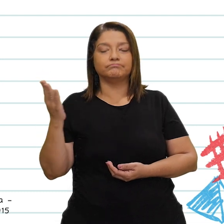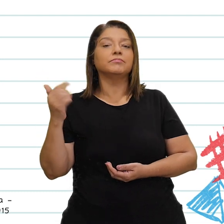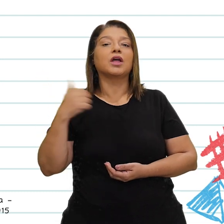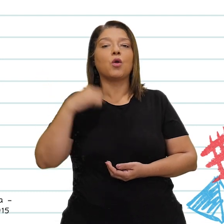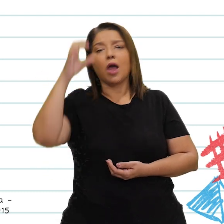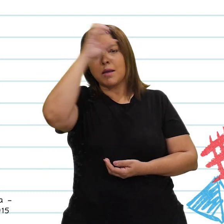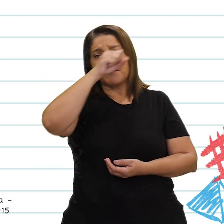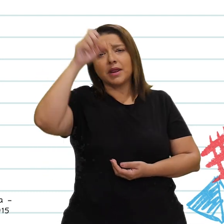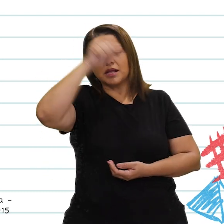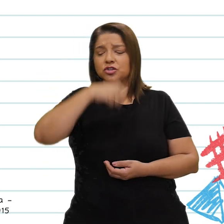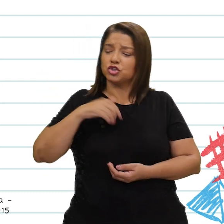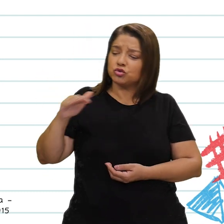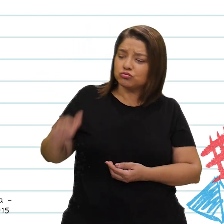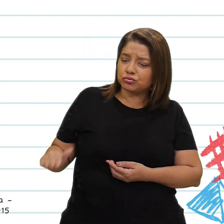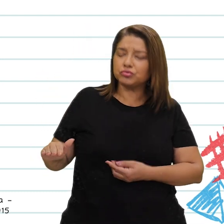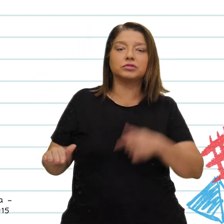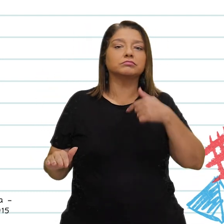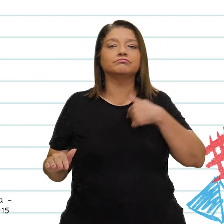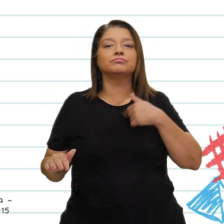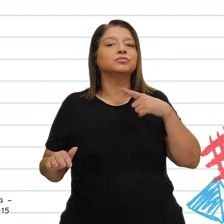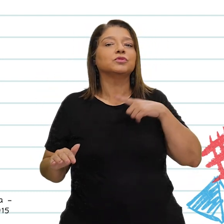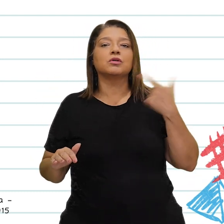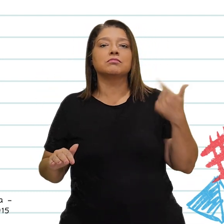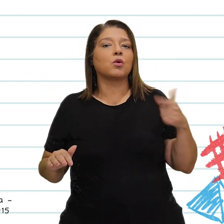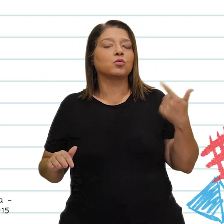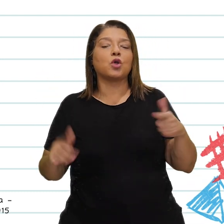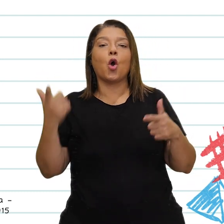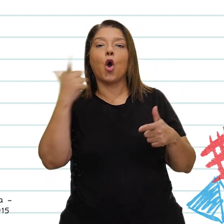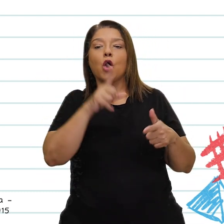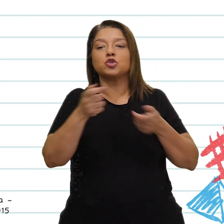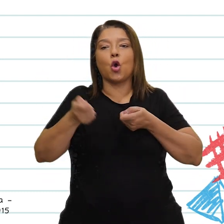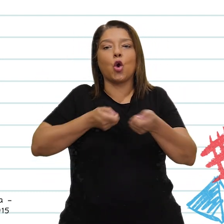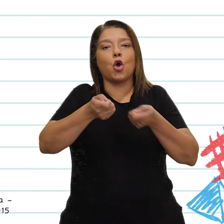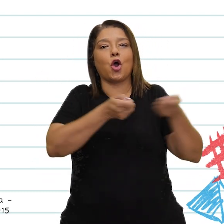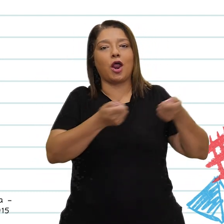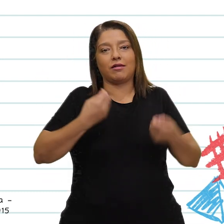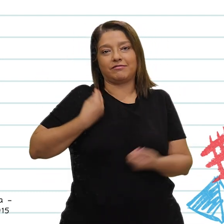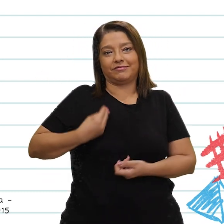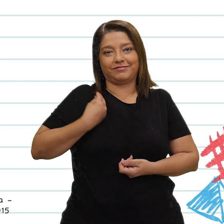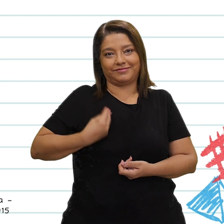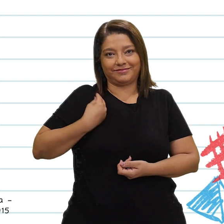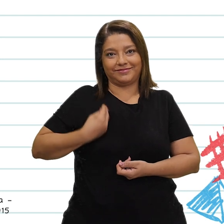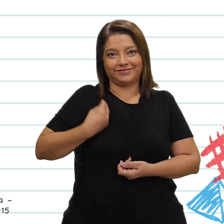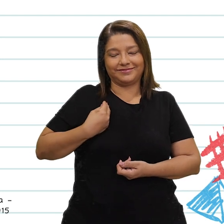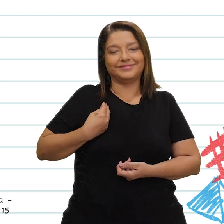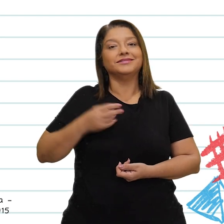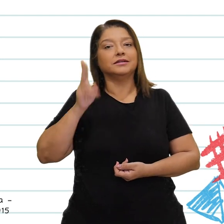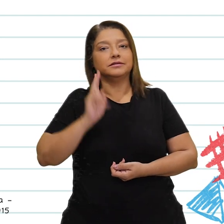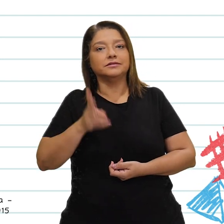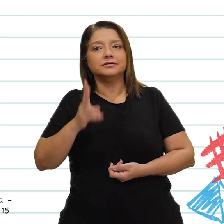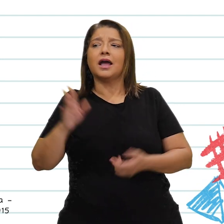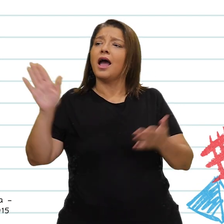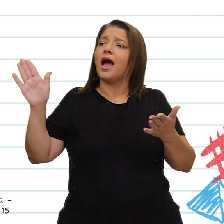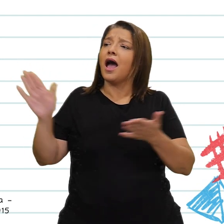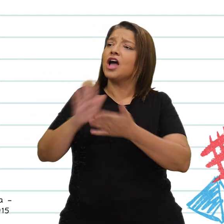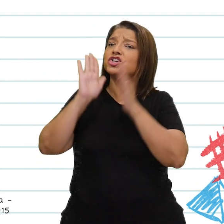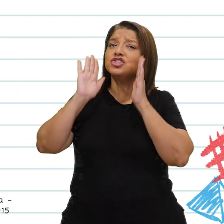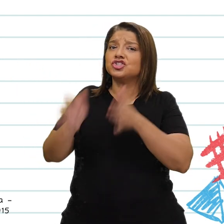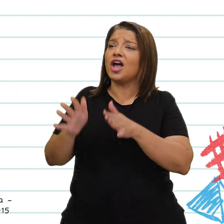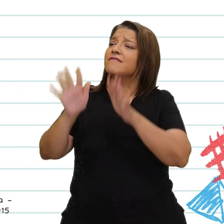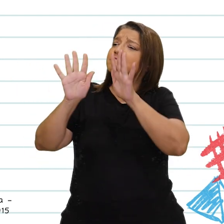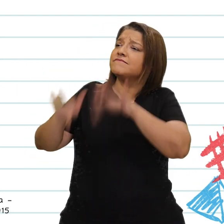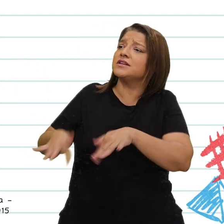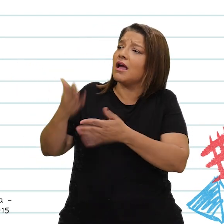aprendi sendo criança, é que você não tem nenhum controle sobre sua vida. Desde que acabaram as aulas, eu